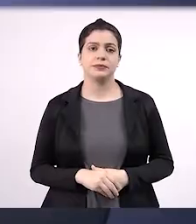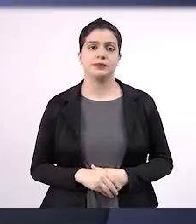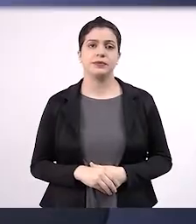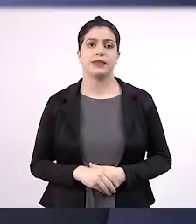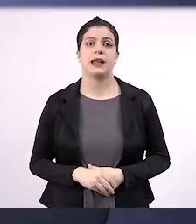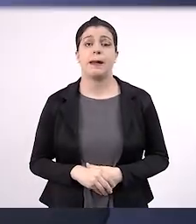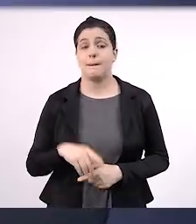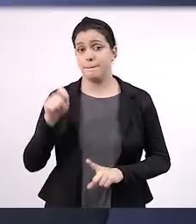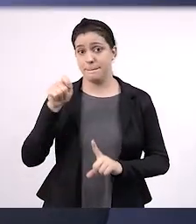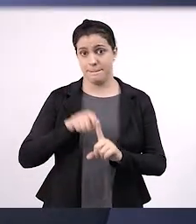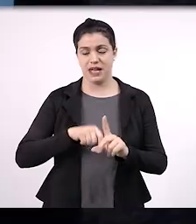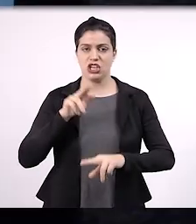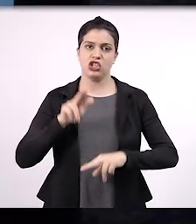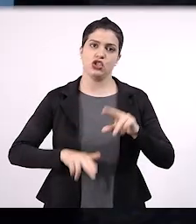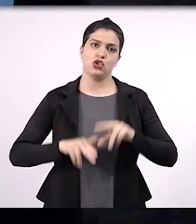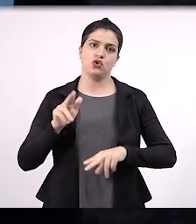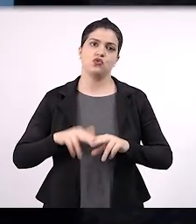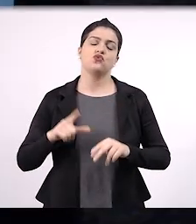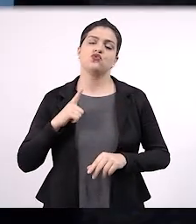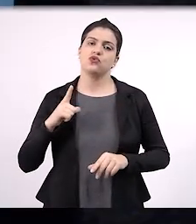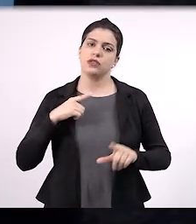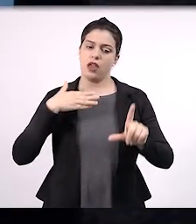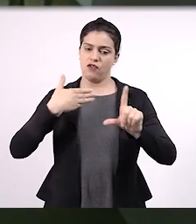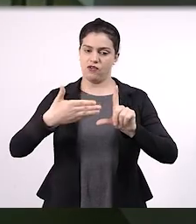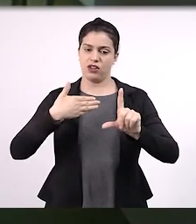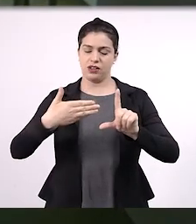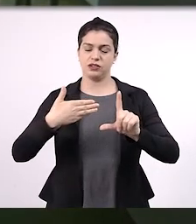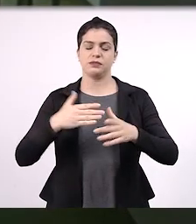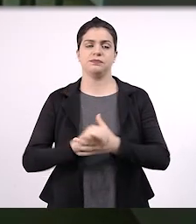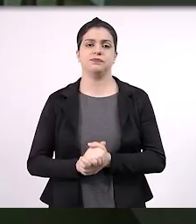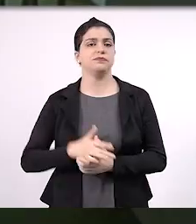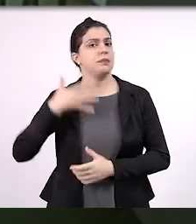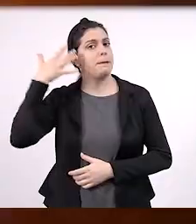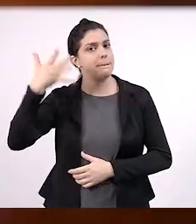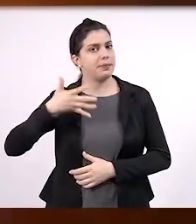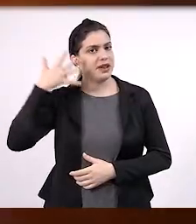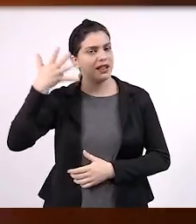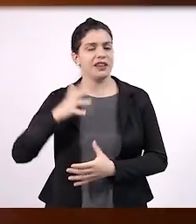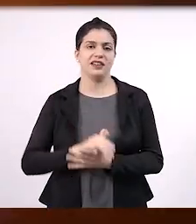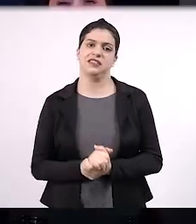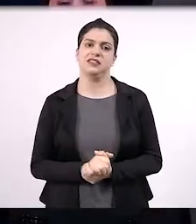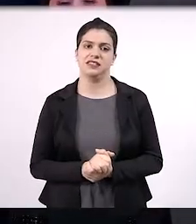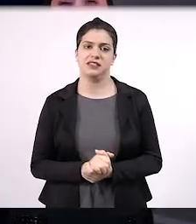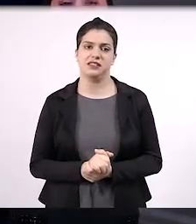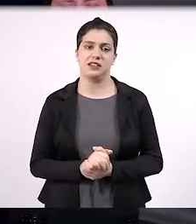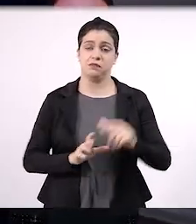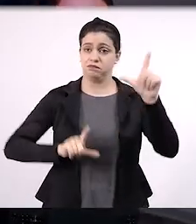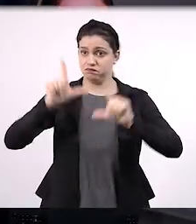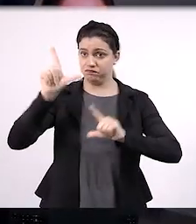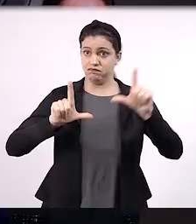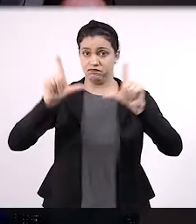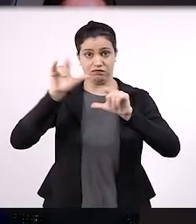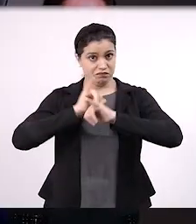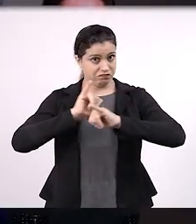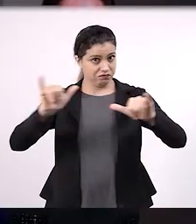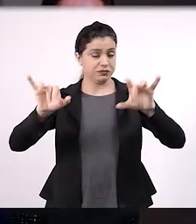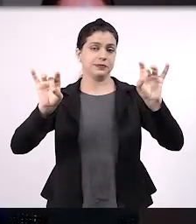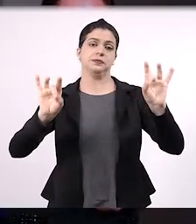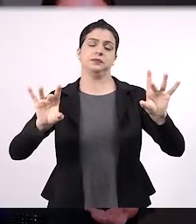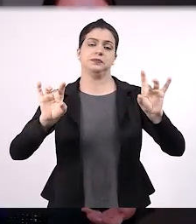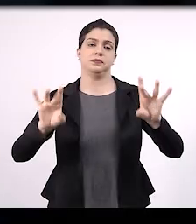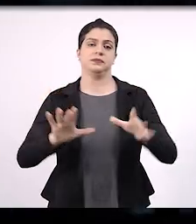A agenda para o mês de junho traz videoconferências, palestras, programas especiais para